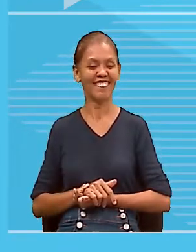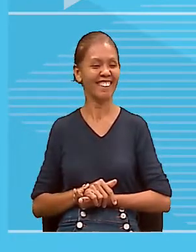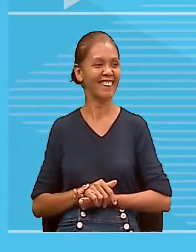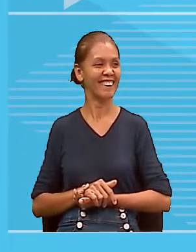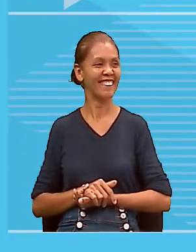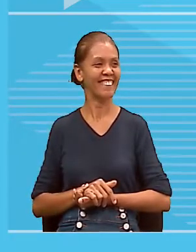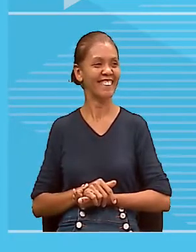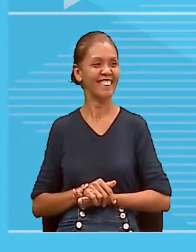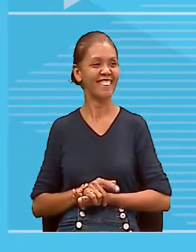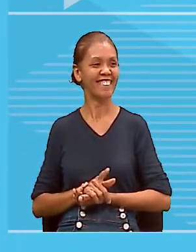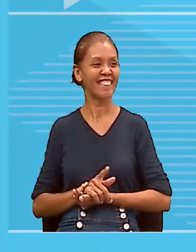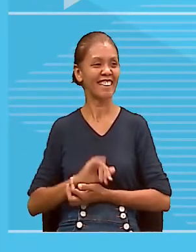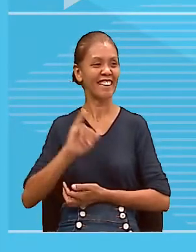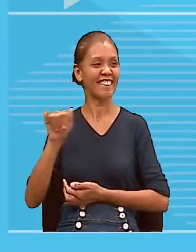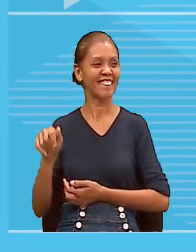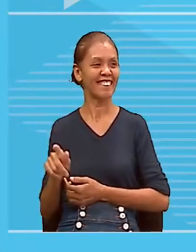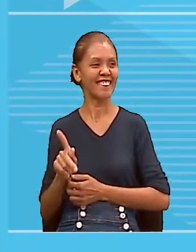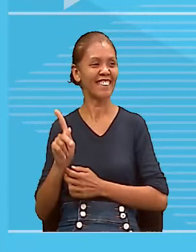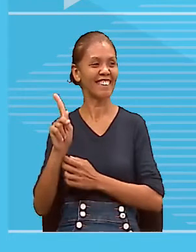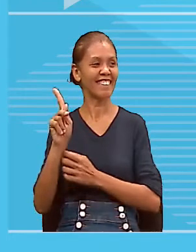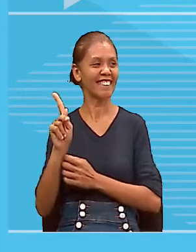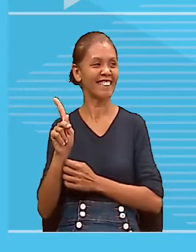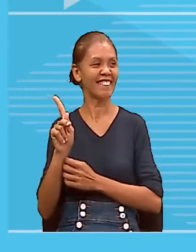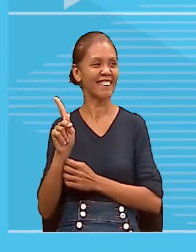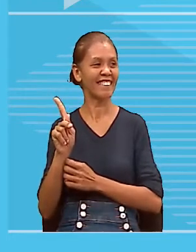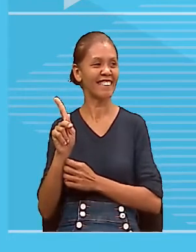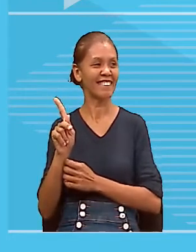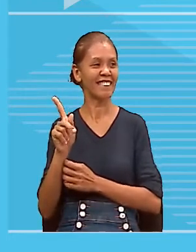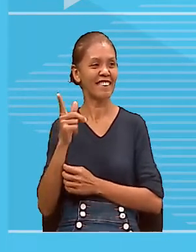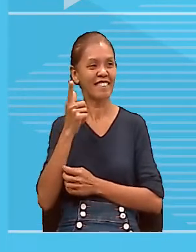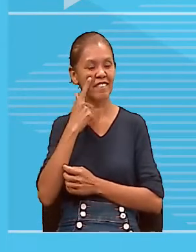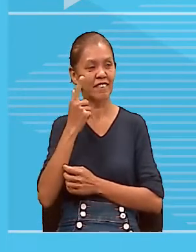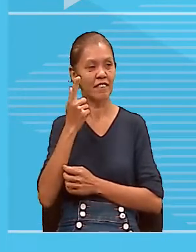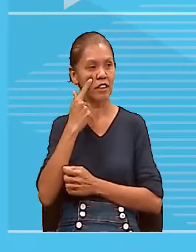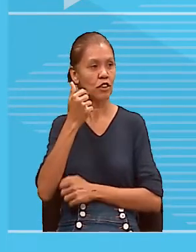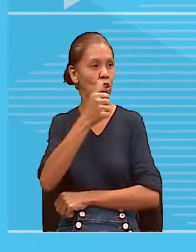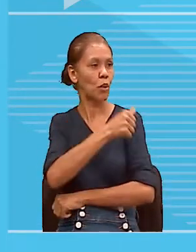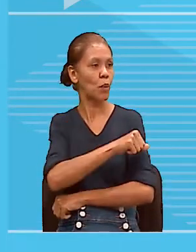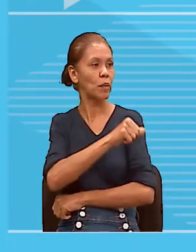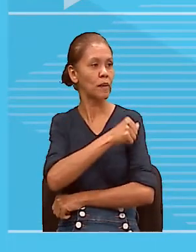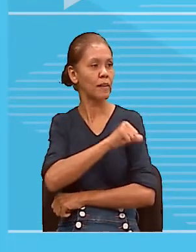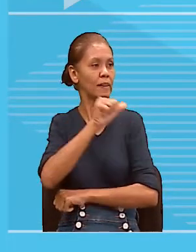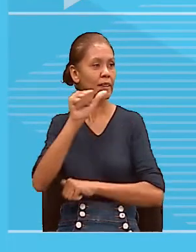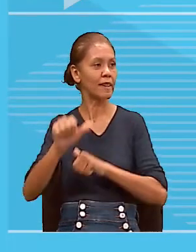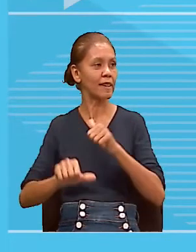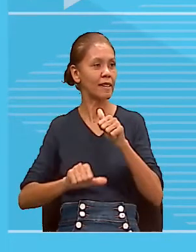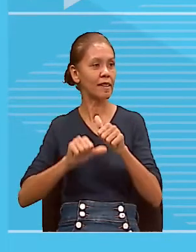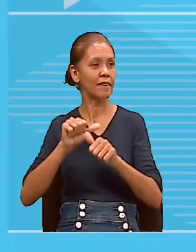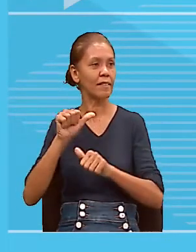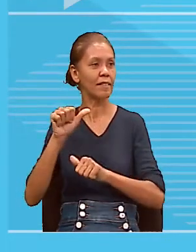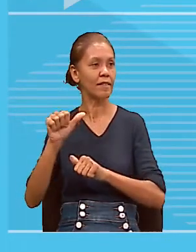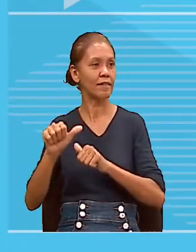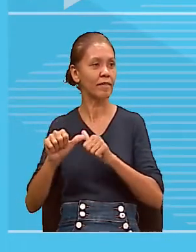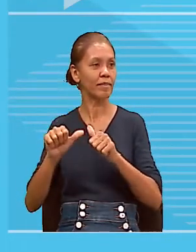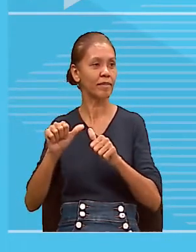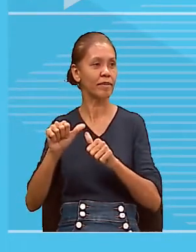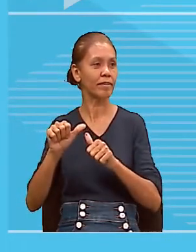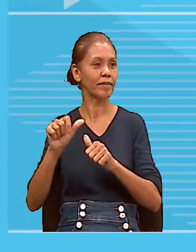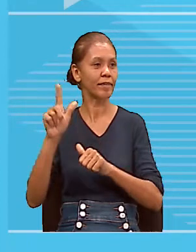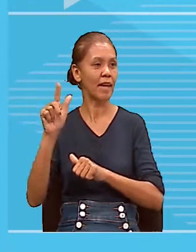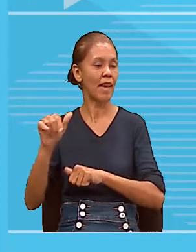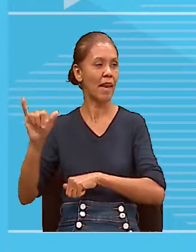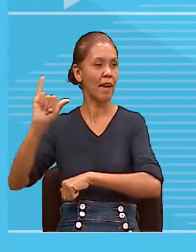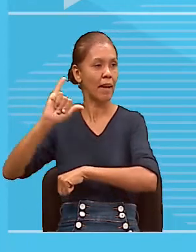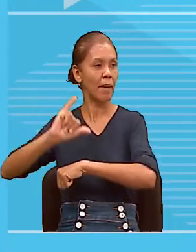é o Juscelino galera olha olha o Rio de Janeiro em transformação Olha a capital ainda da